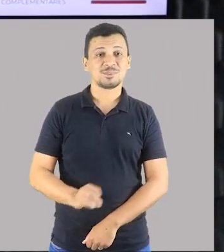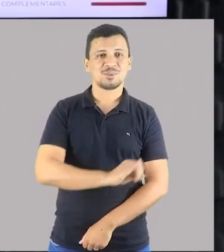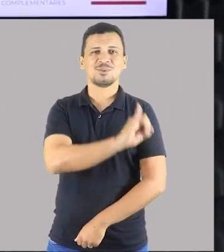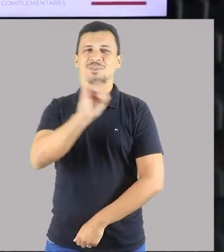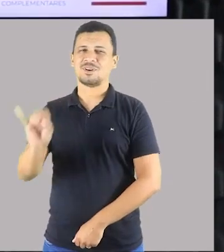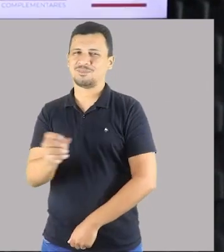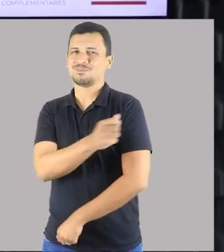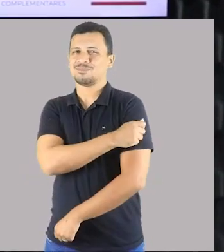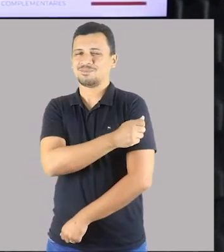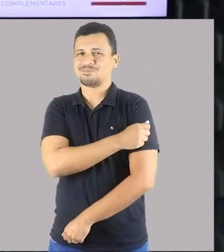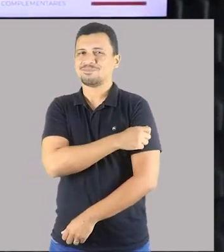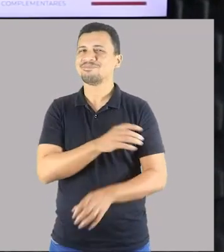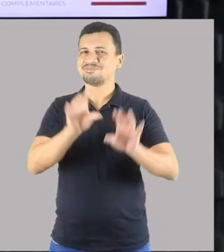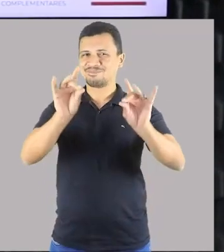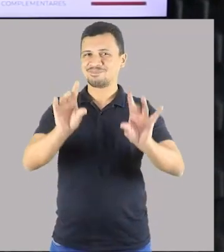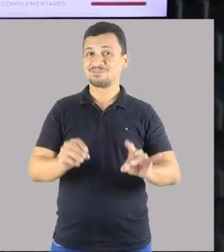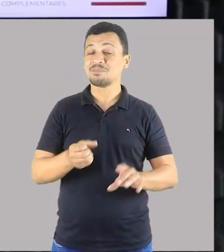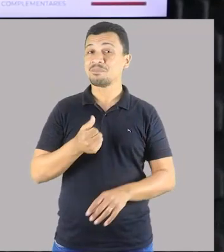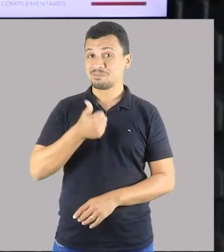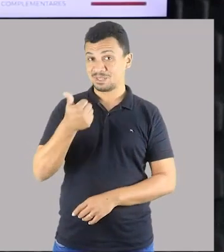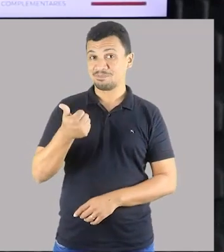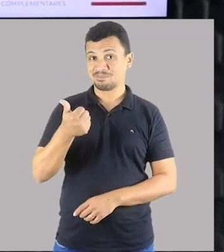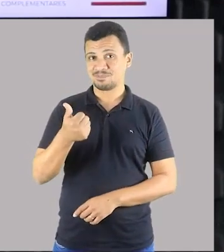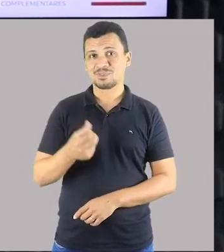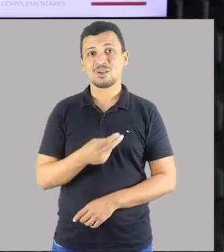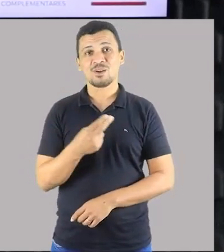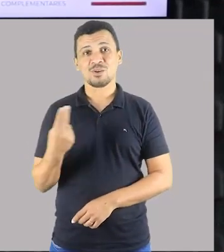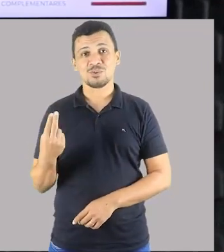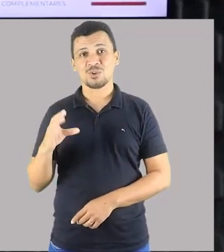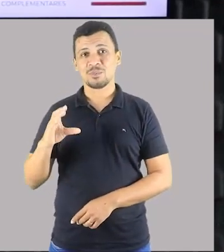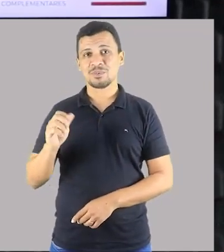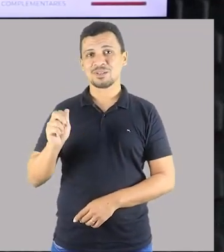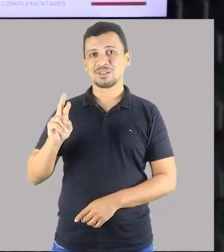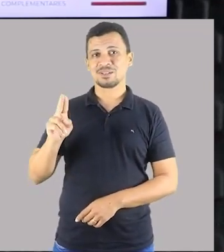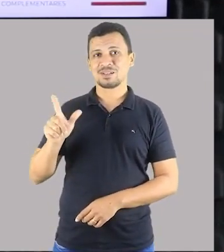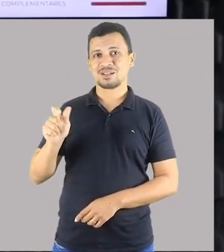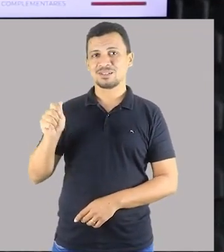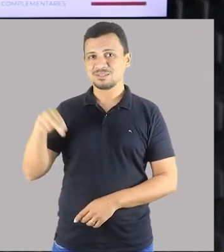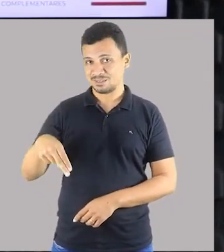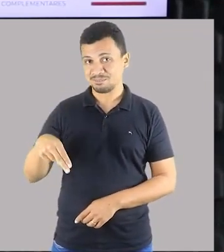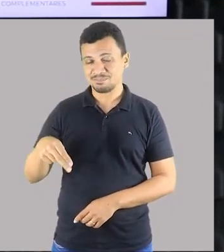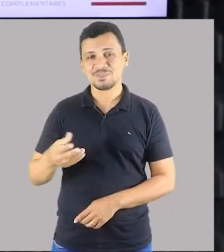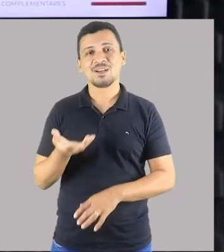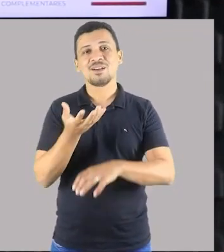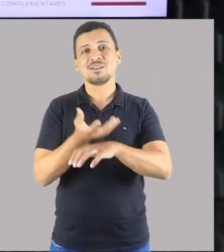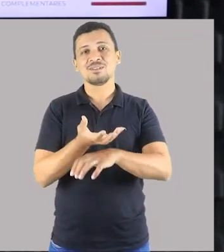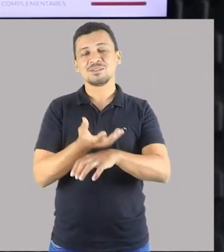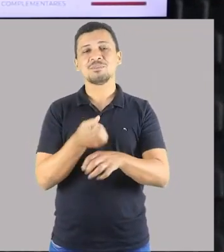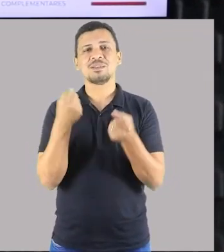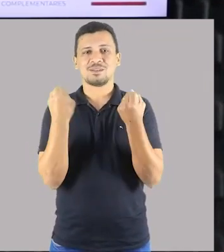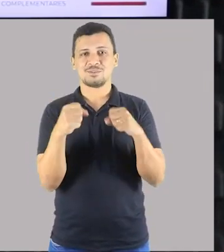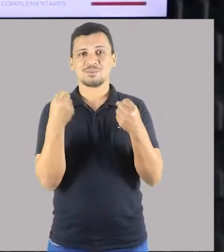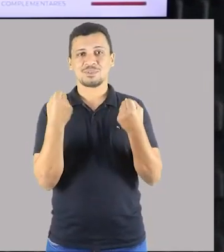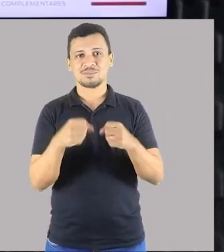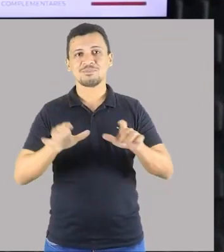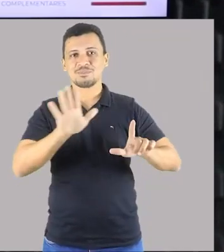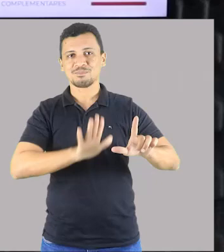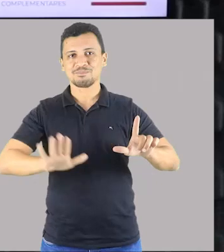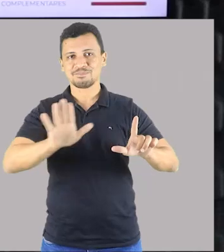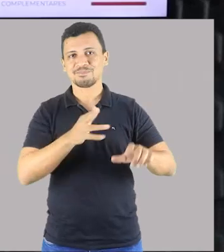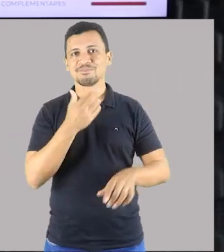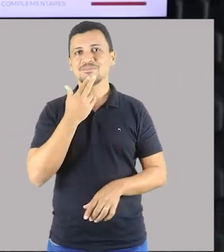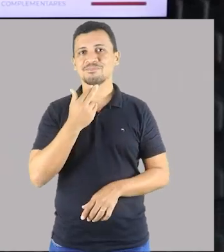Fala, meus amados, tudo bom com vocês? Eu sou o professor Carlos Sena, da disciplina de Educação Física, aqui da plataforma Gonçalves Dias,